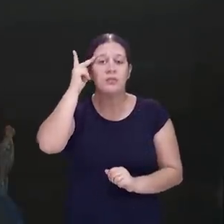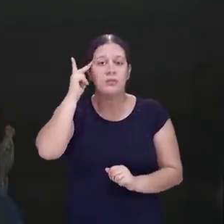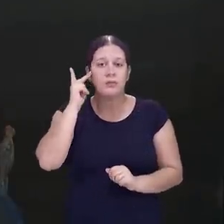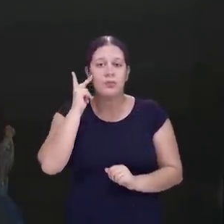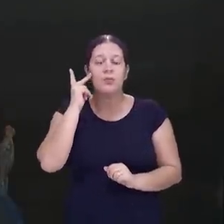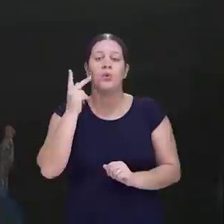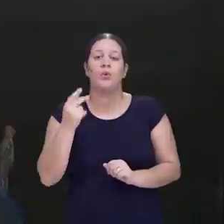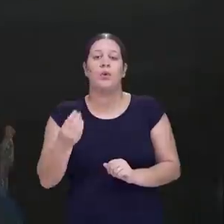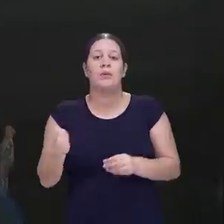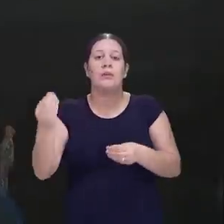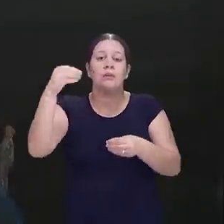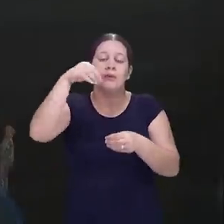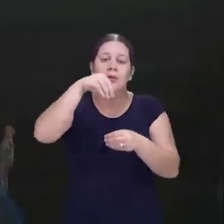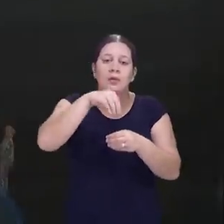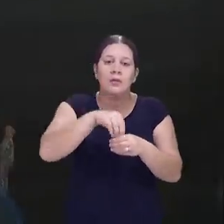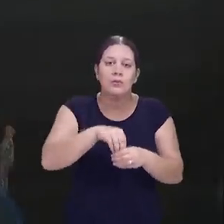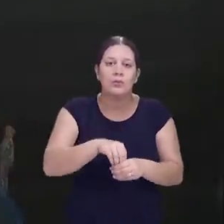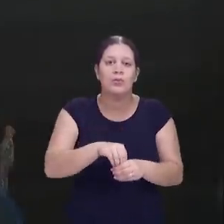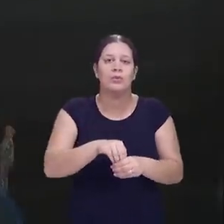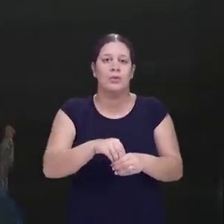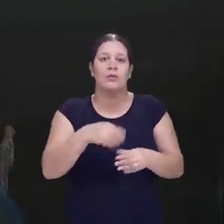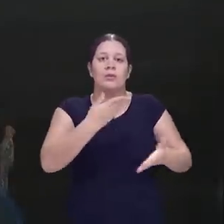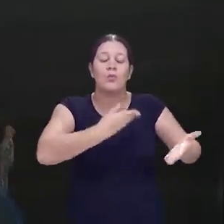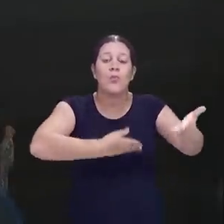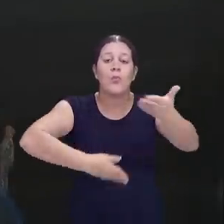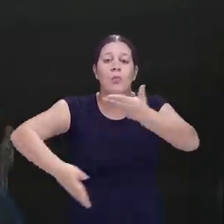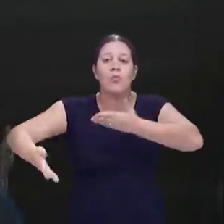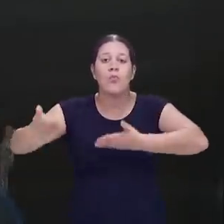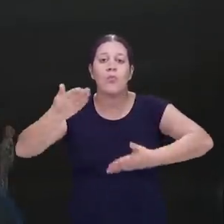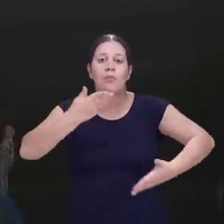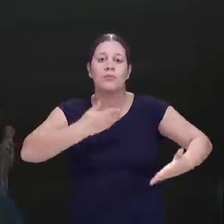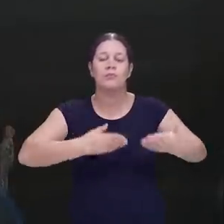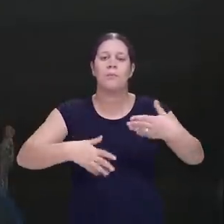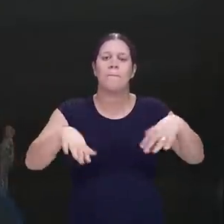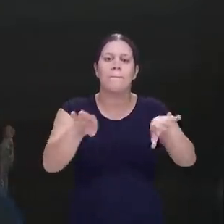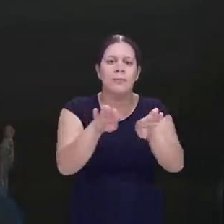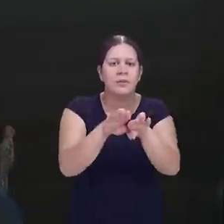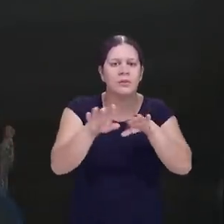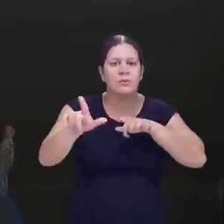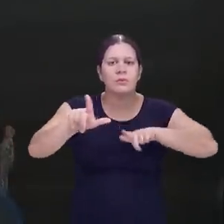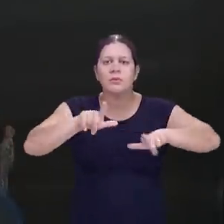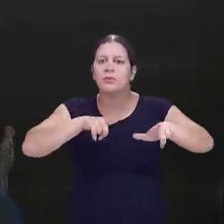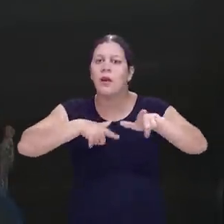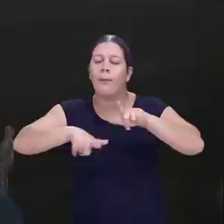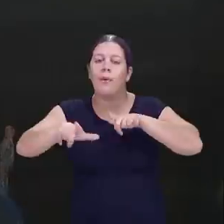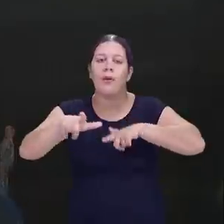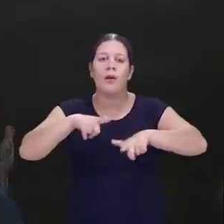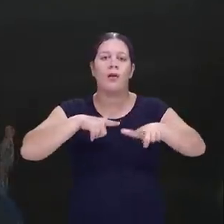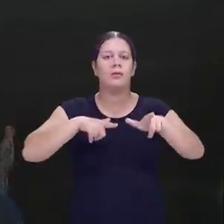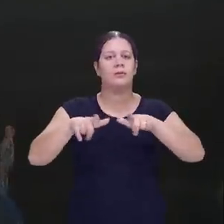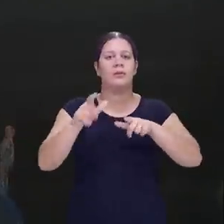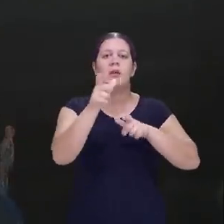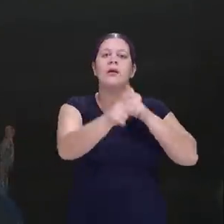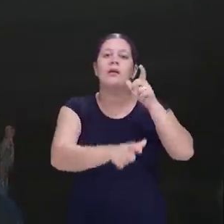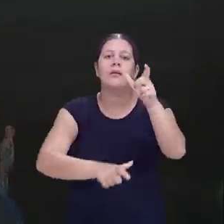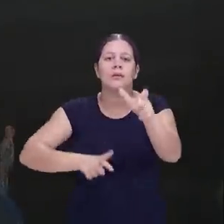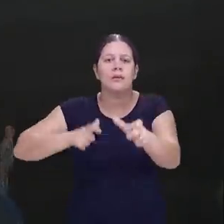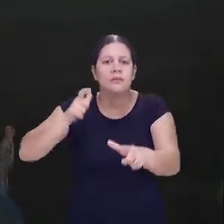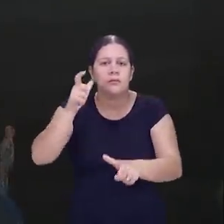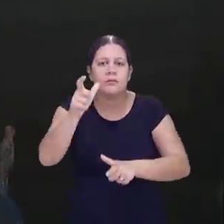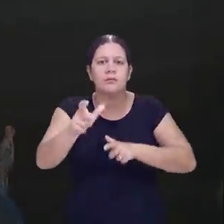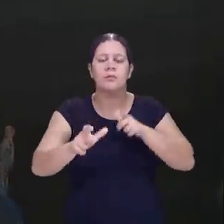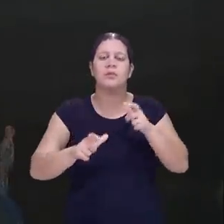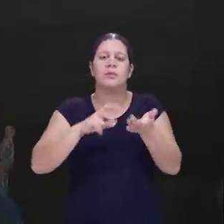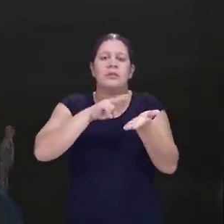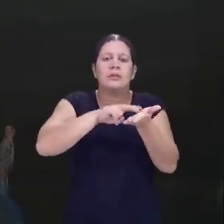estão situadas num ponto, que acabam compartilhando de um mesmo trabalho, de uma mesma